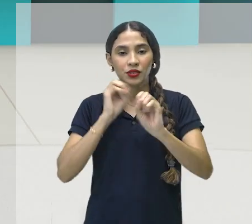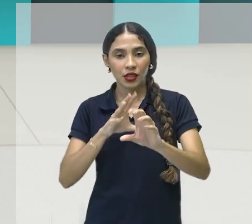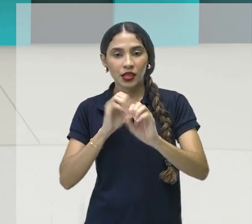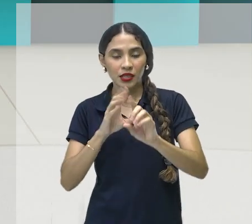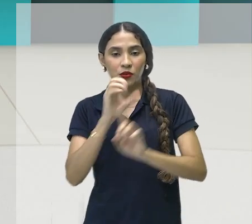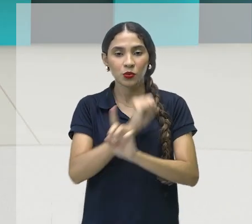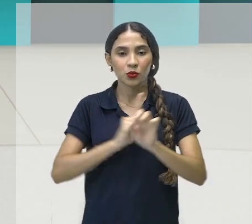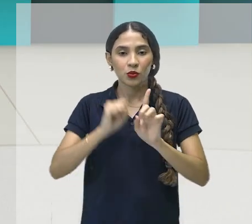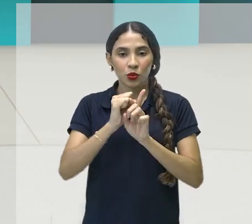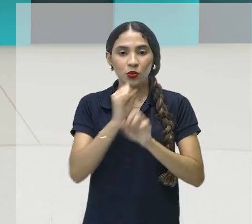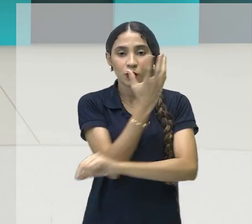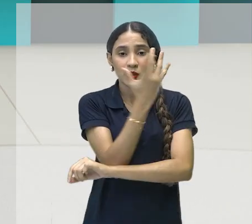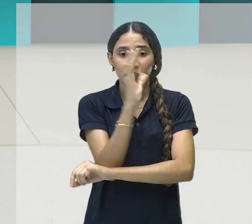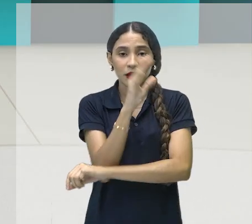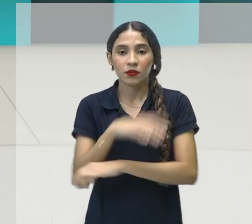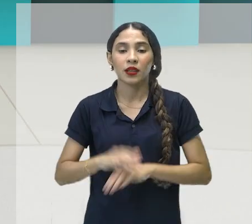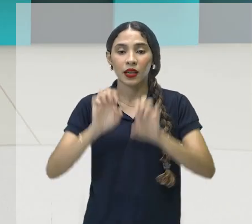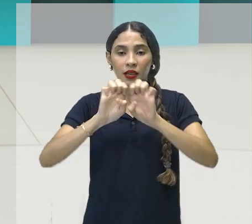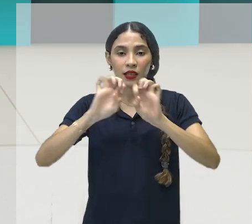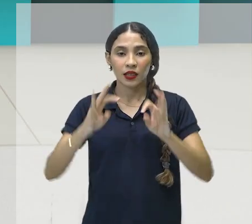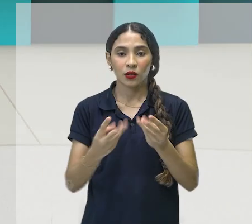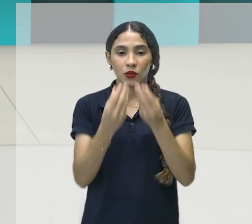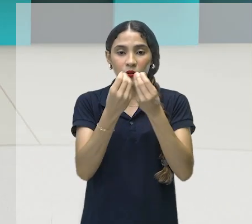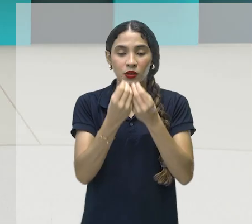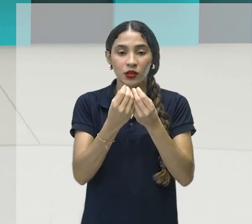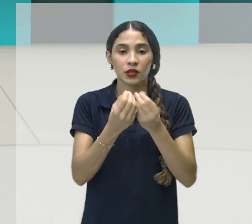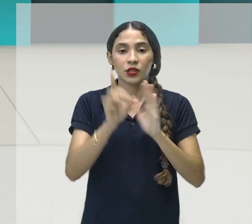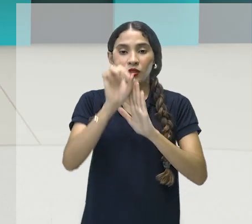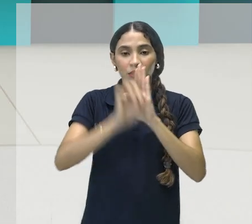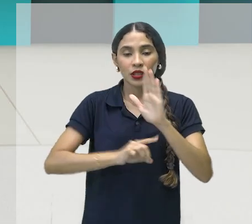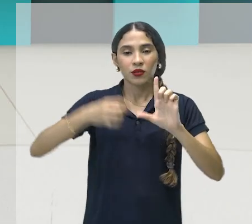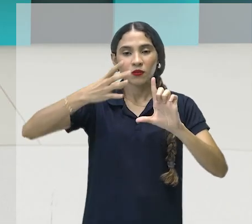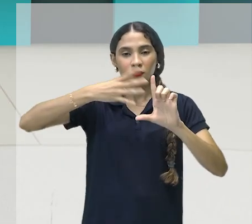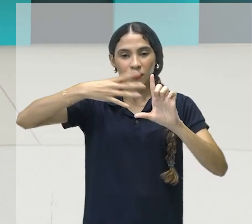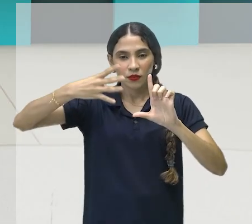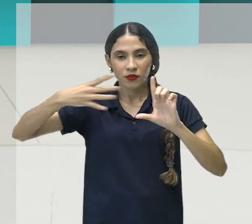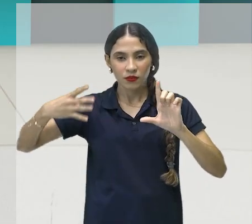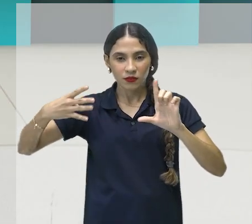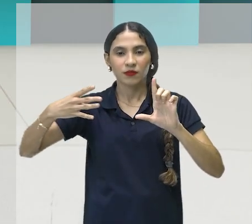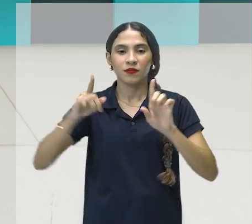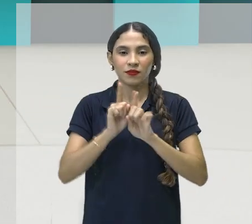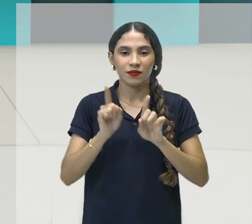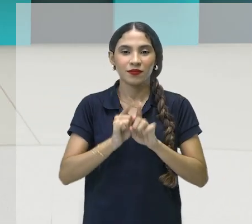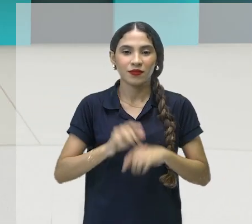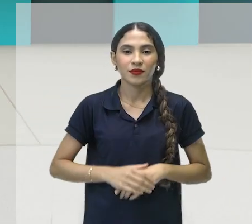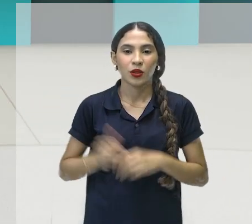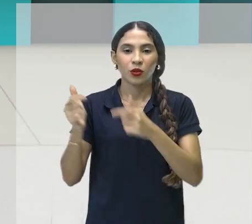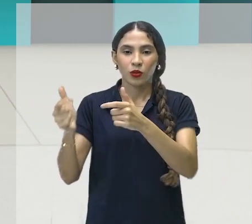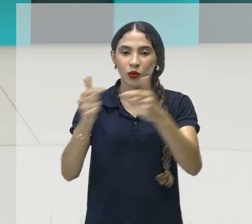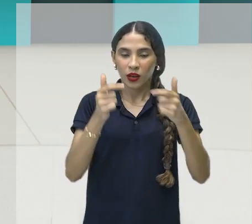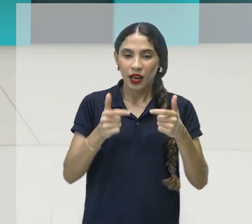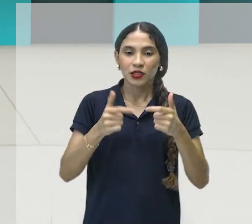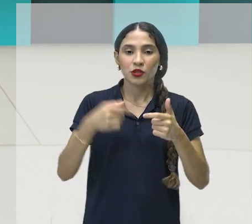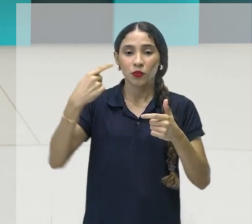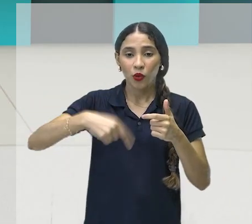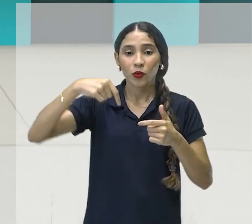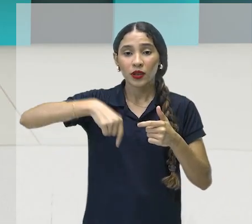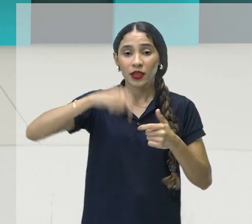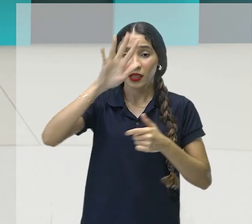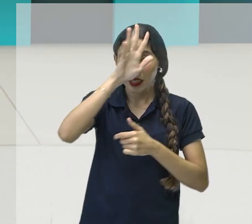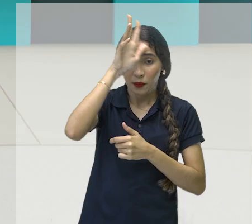educação socioambiental, ecologia e direito LGBTQIA+, nos